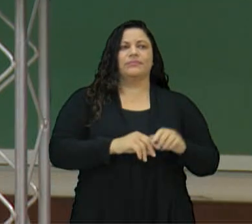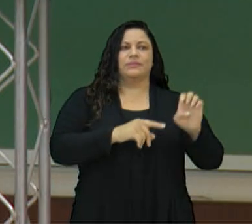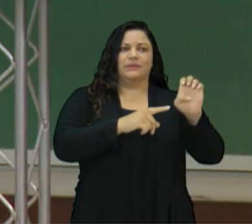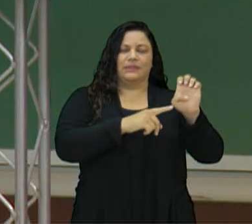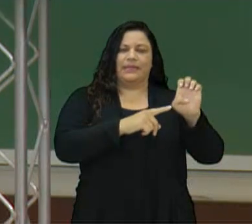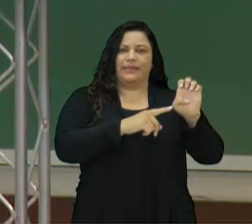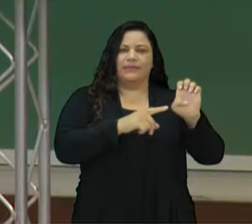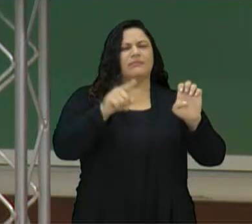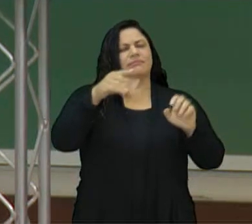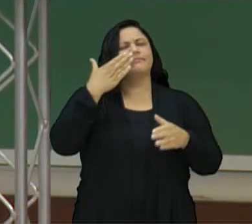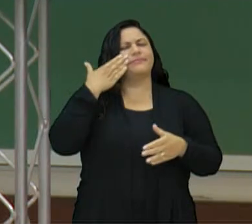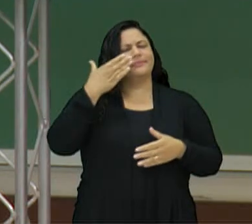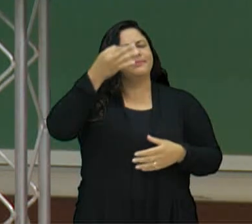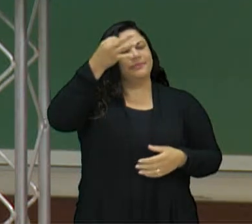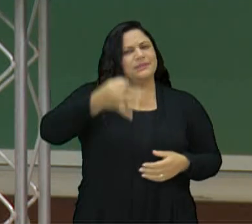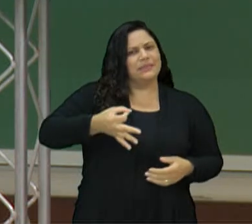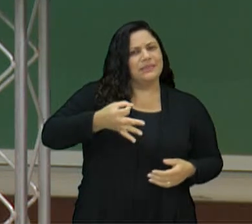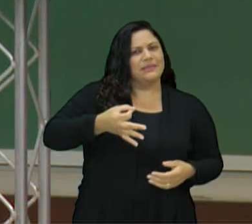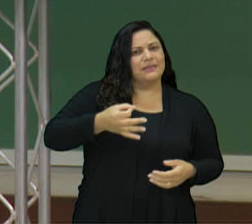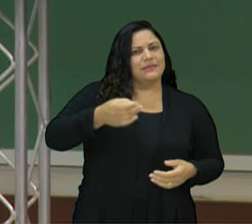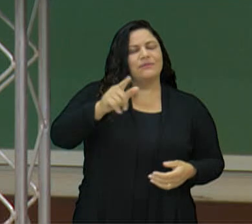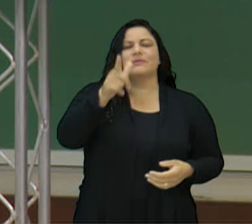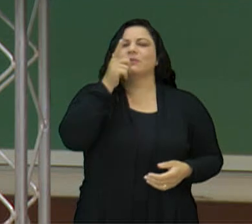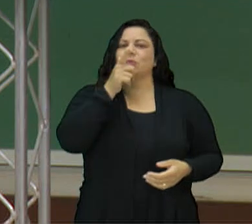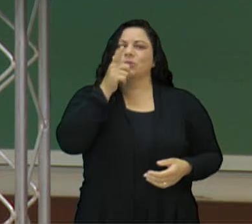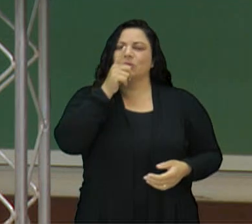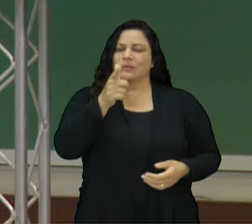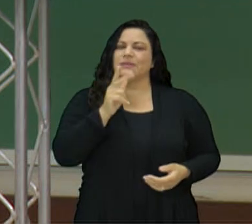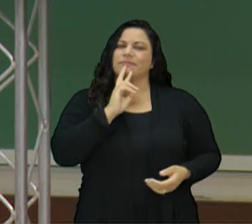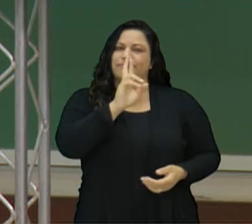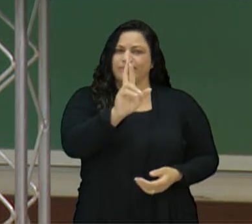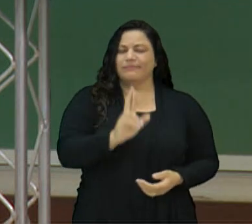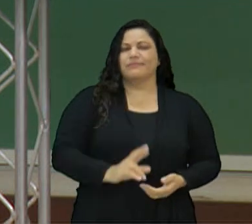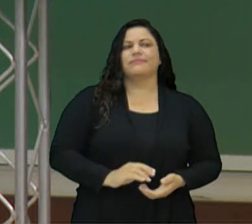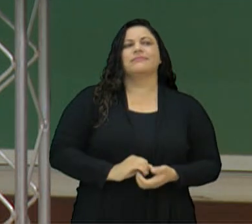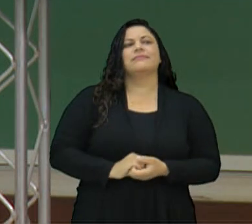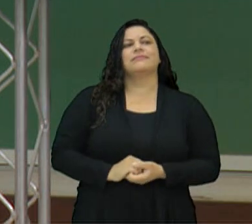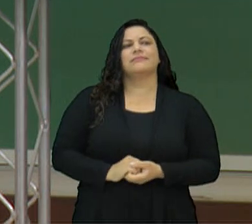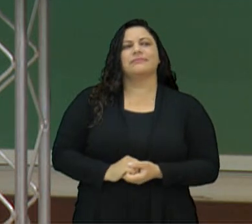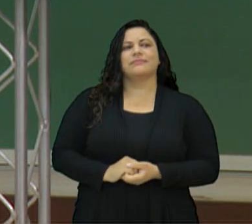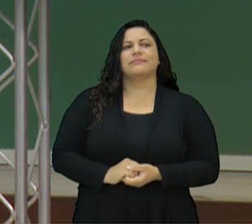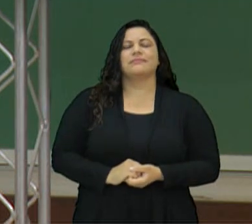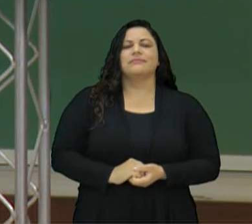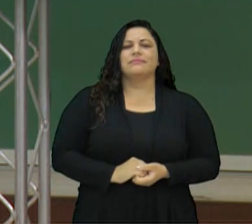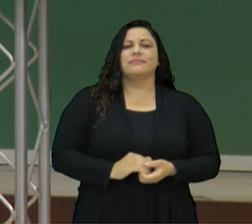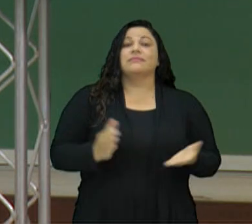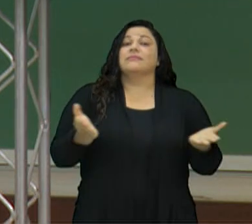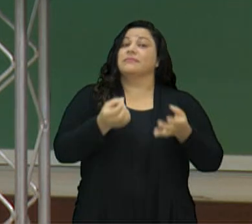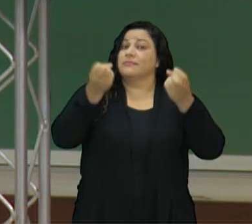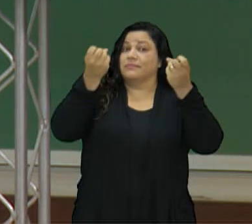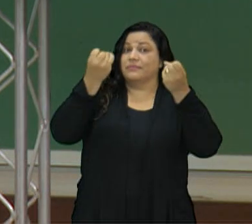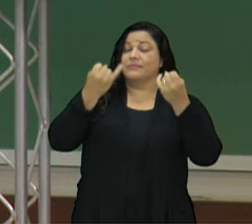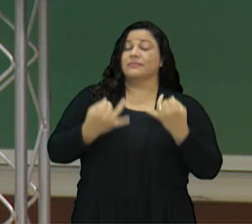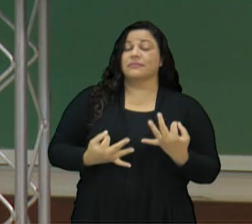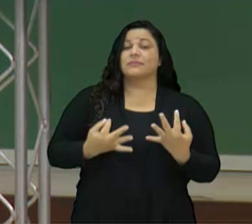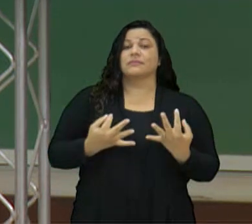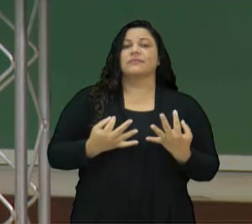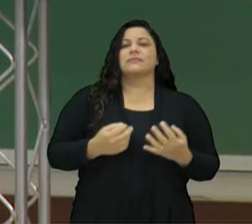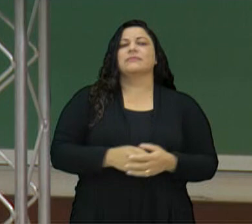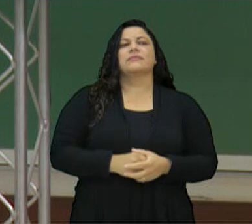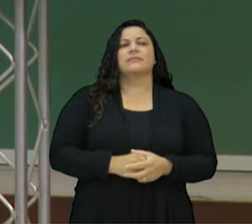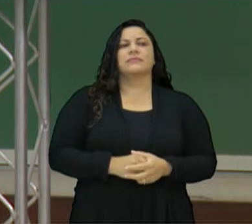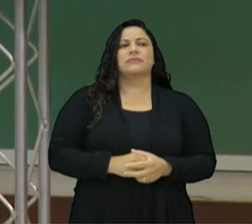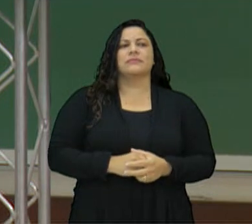Tenho certeza que você deve ter acertado, né? Vamos adiante. Agora, comentando um pouquinho a respeito de